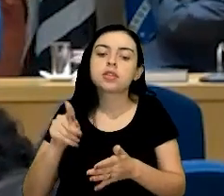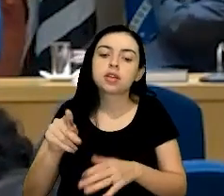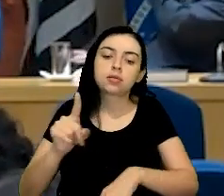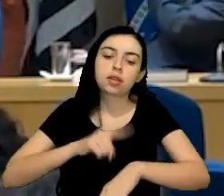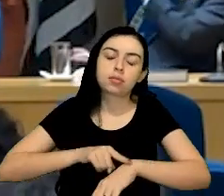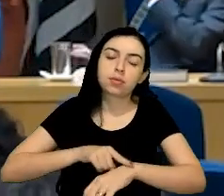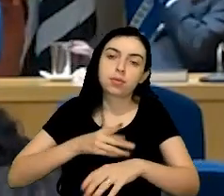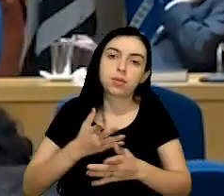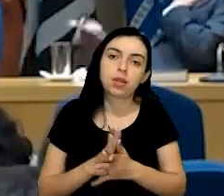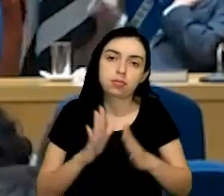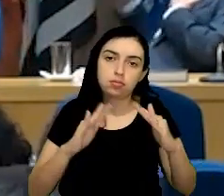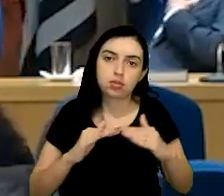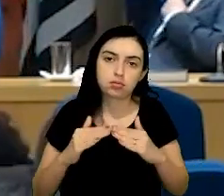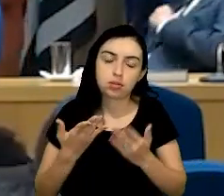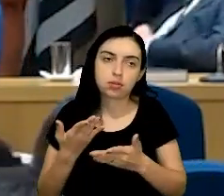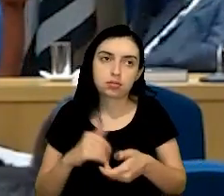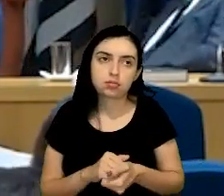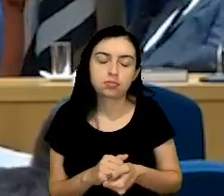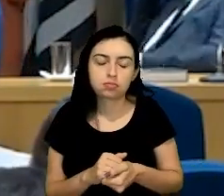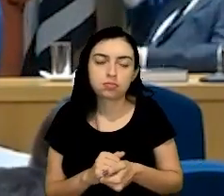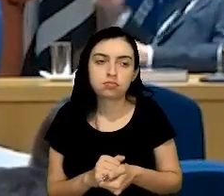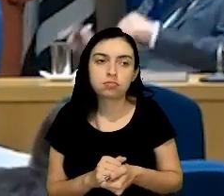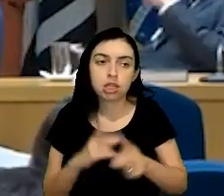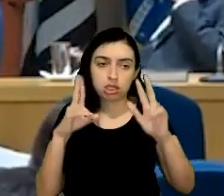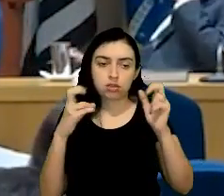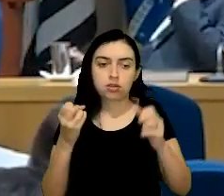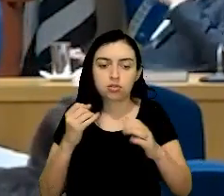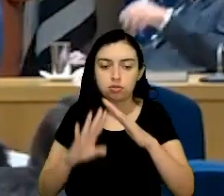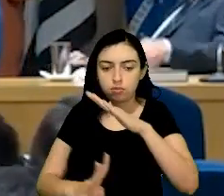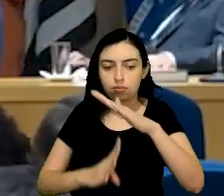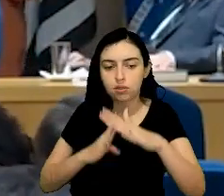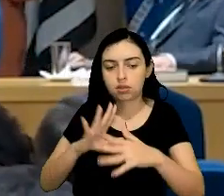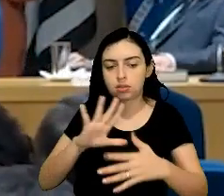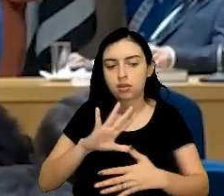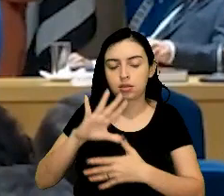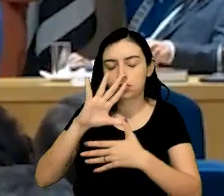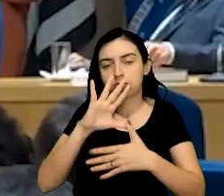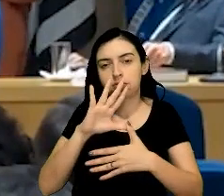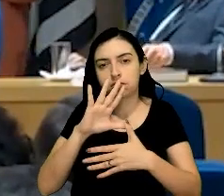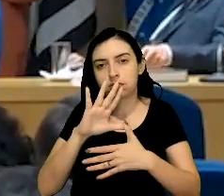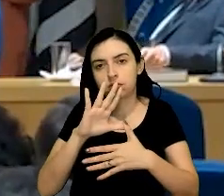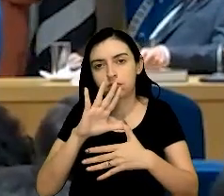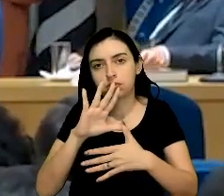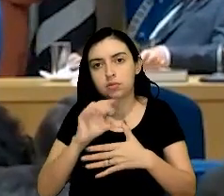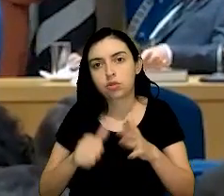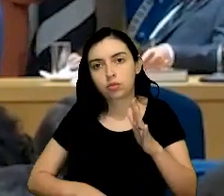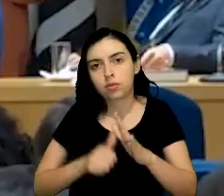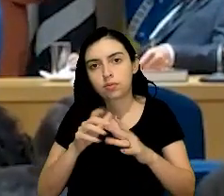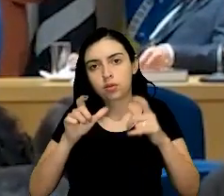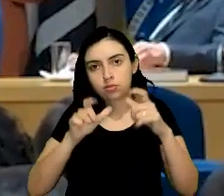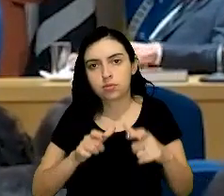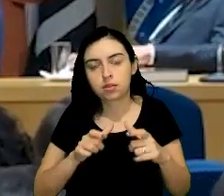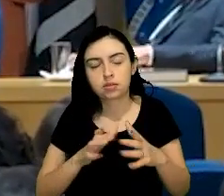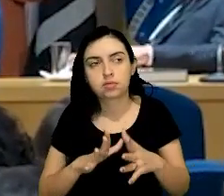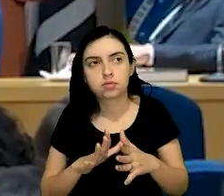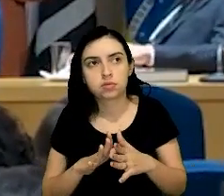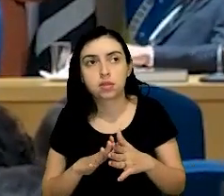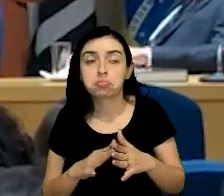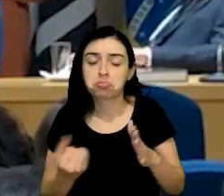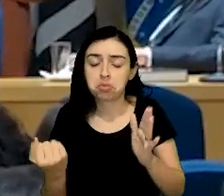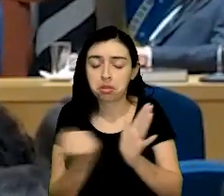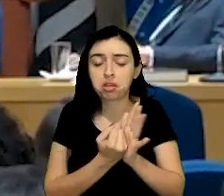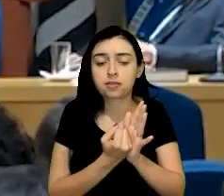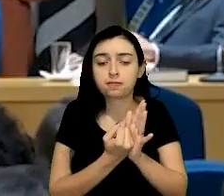Então, essa questão da migração latino-americana, nesse primeiro momento, ela é muito marcada pelos acordos